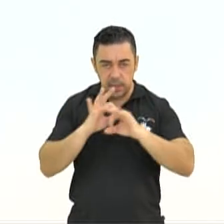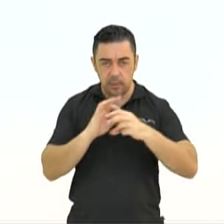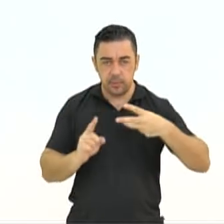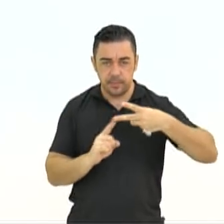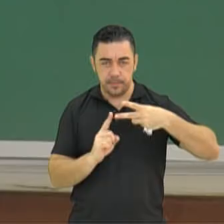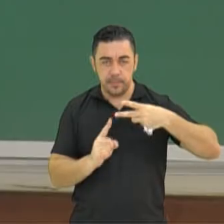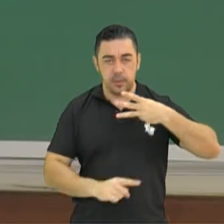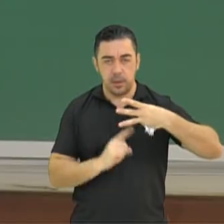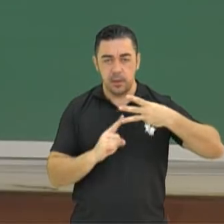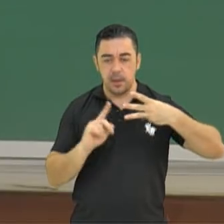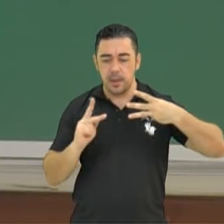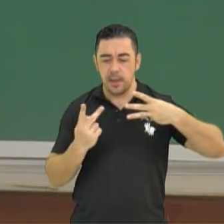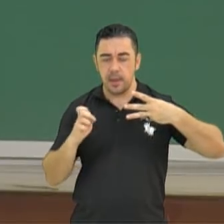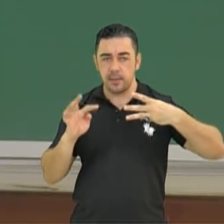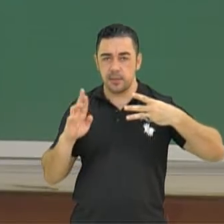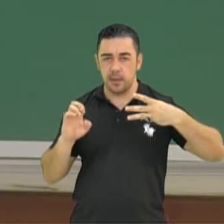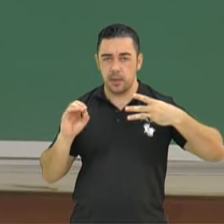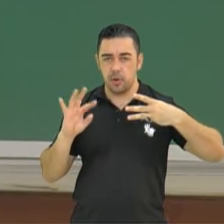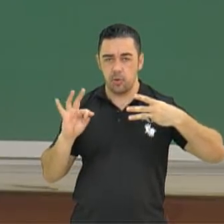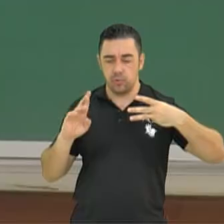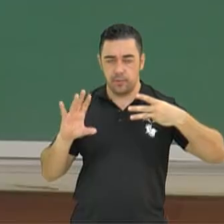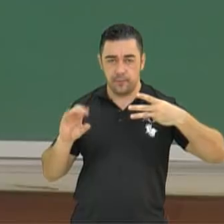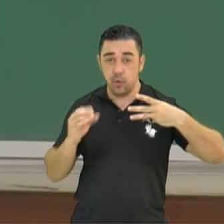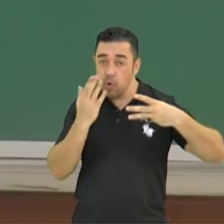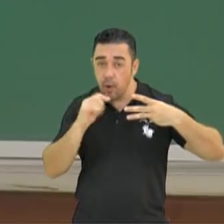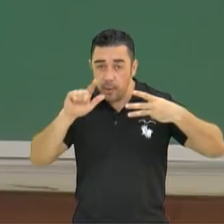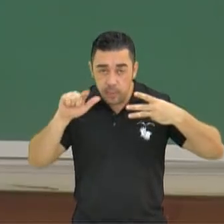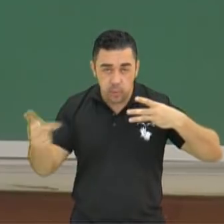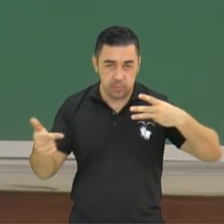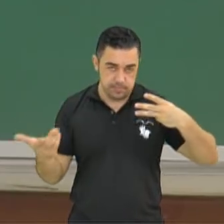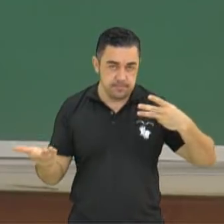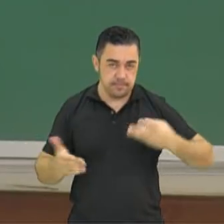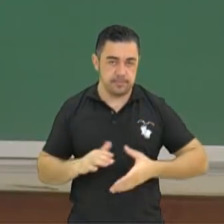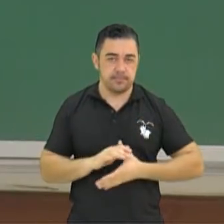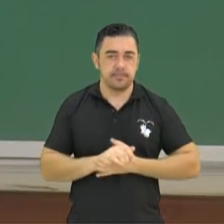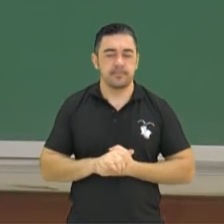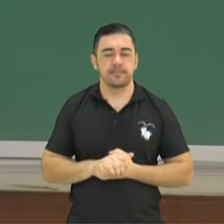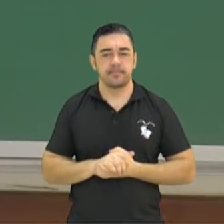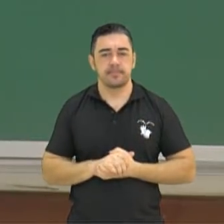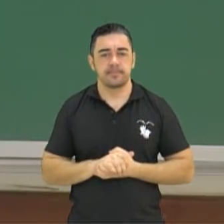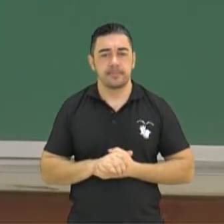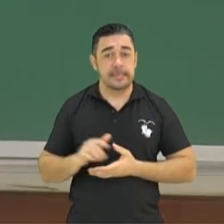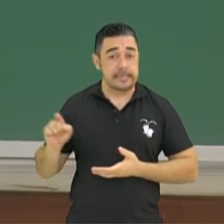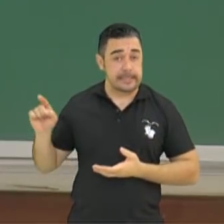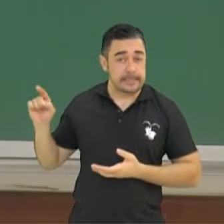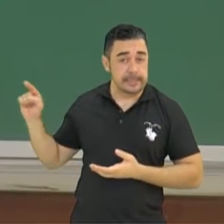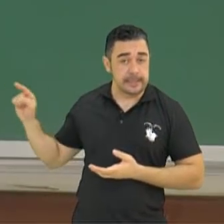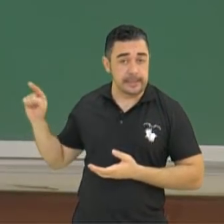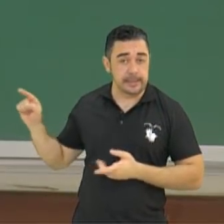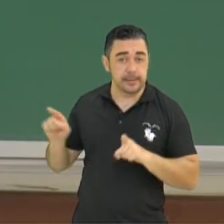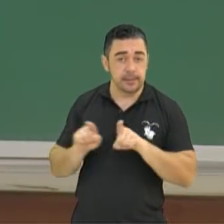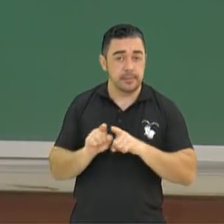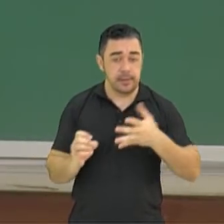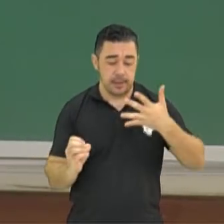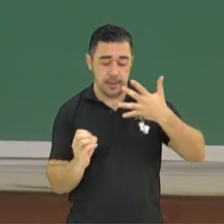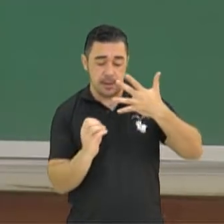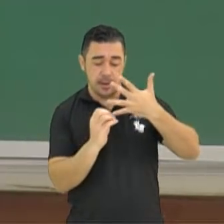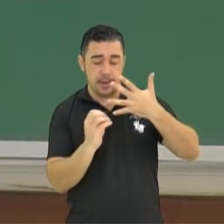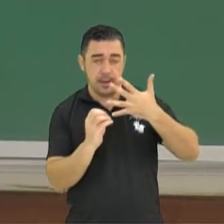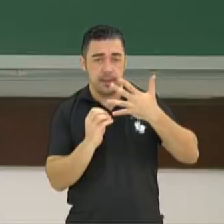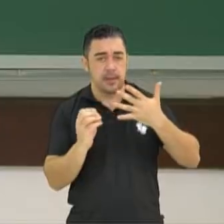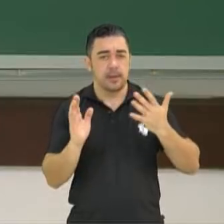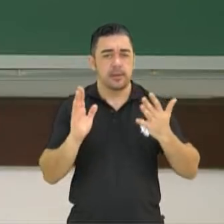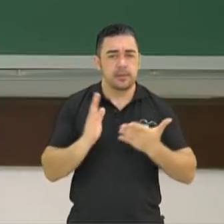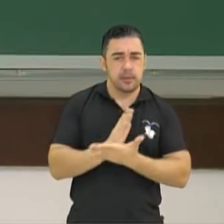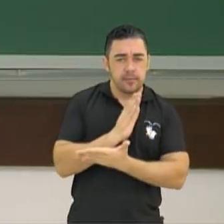pois eles não produzem o próprio alimento, eles têm que se alimentar de um outro ser, certo? Então aqui para vocês ainda, o reino animal, a gente costuma